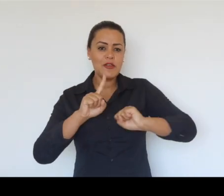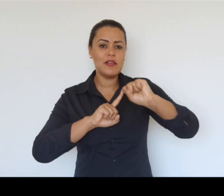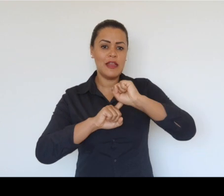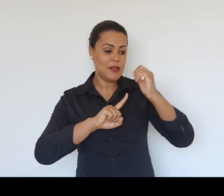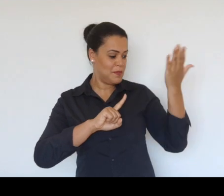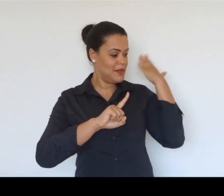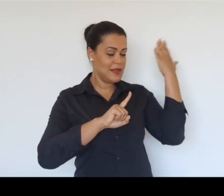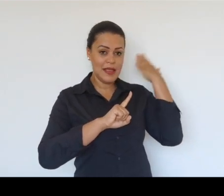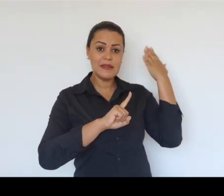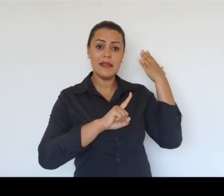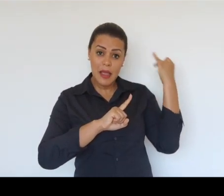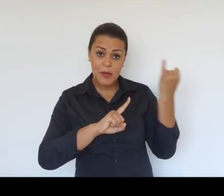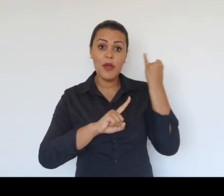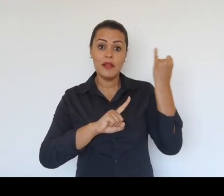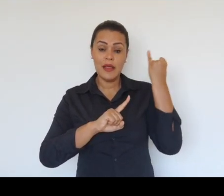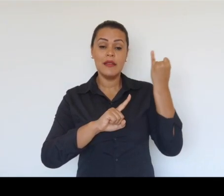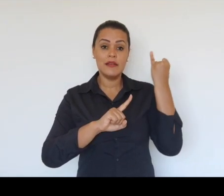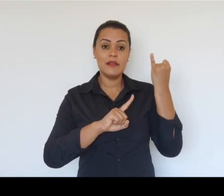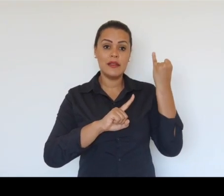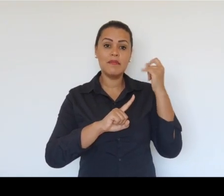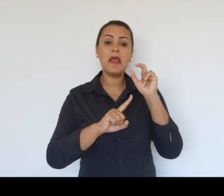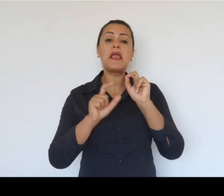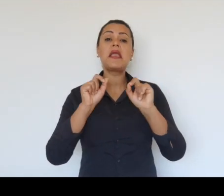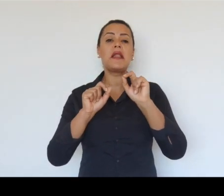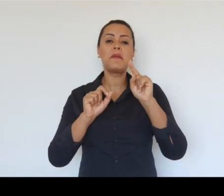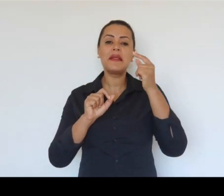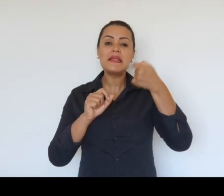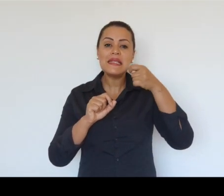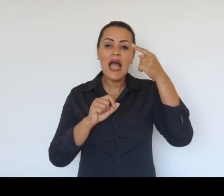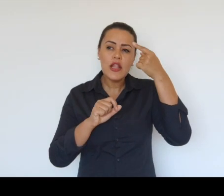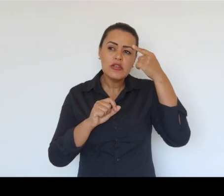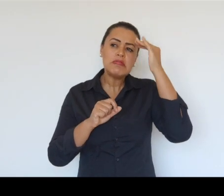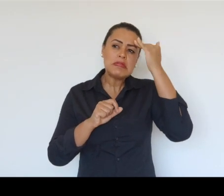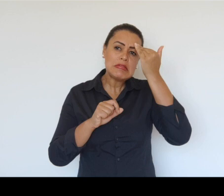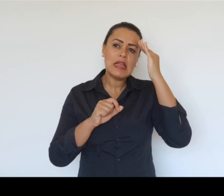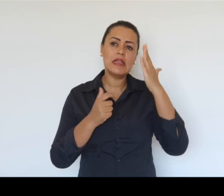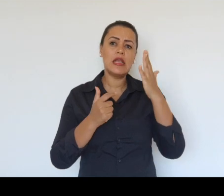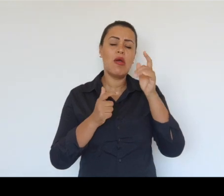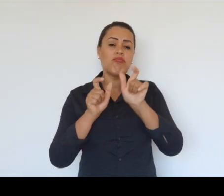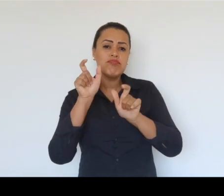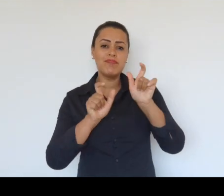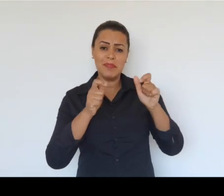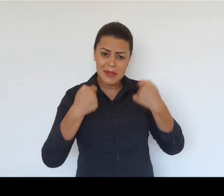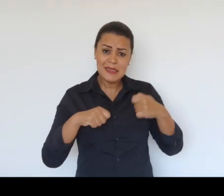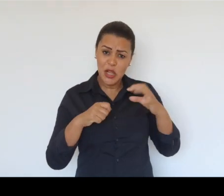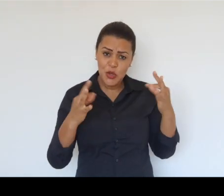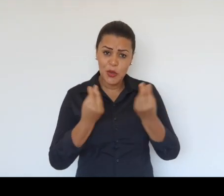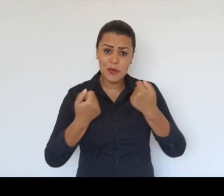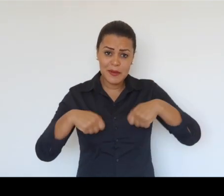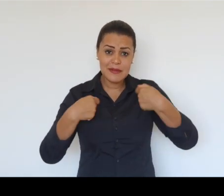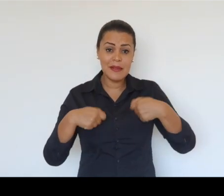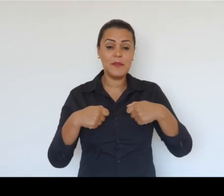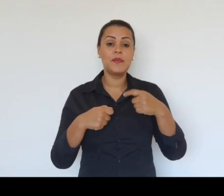sociedades passadas. E quem não precisa de compreensão, né? A gente sempre precisa ser compreendido. É difícil